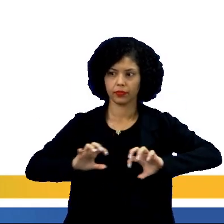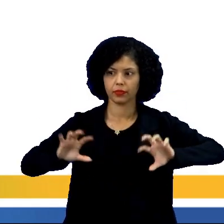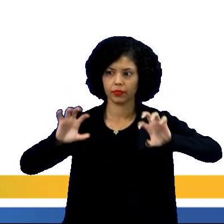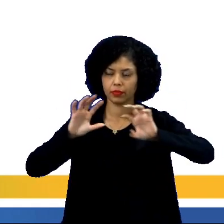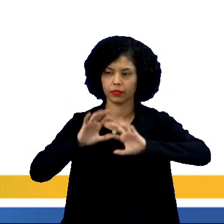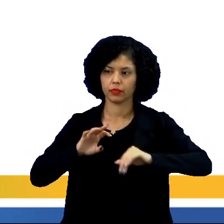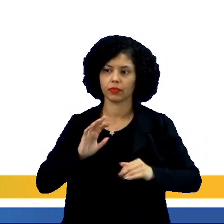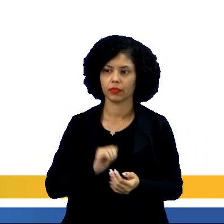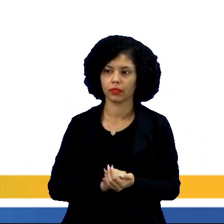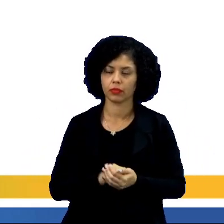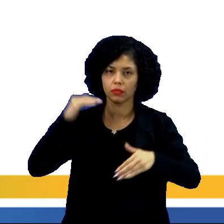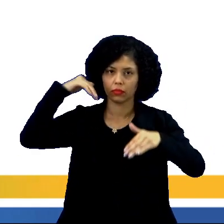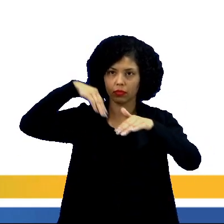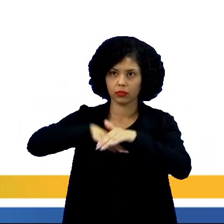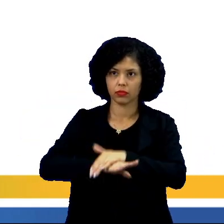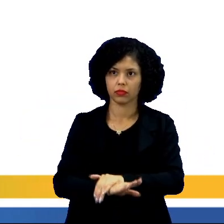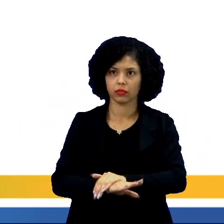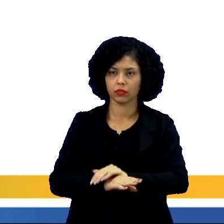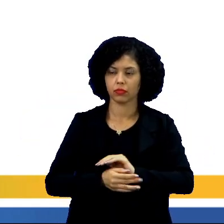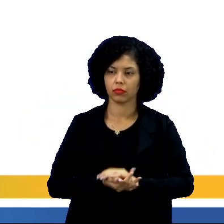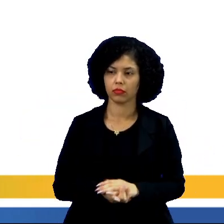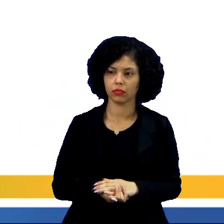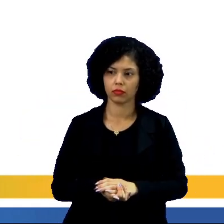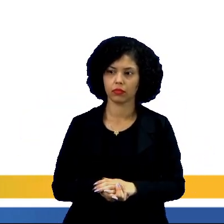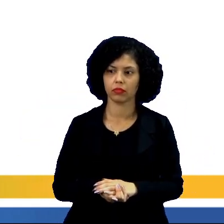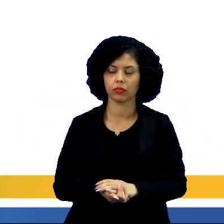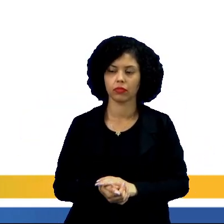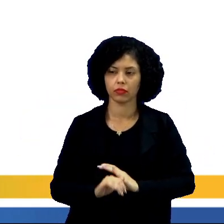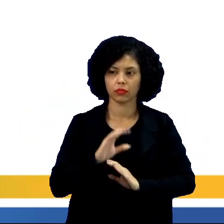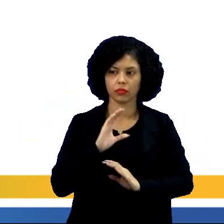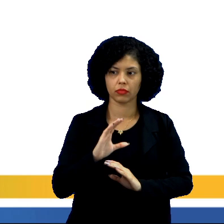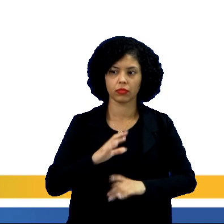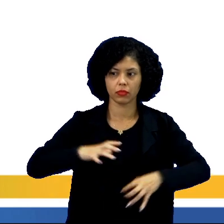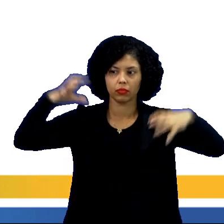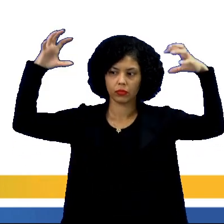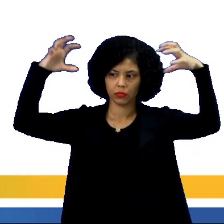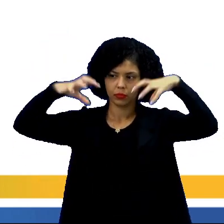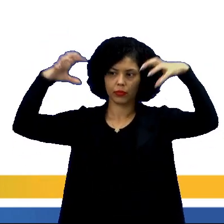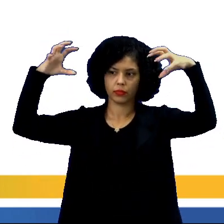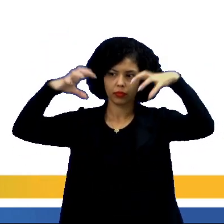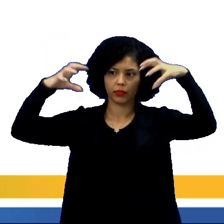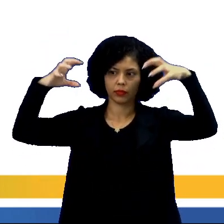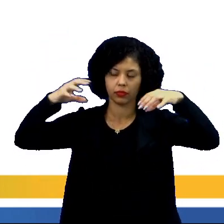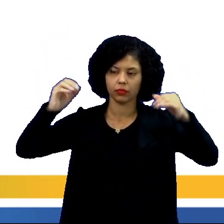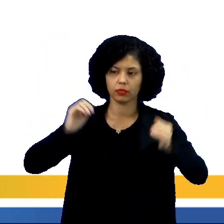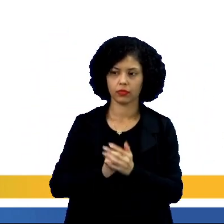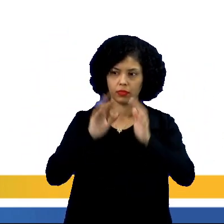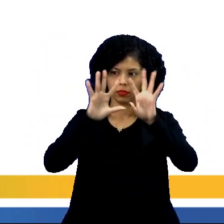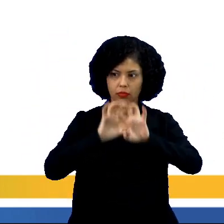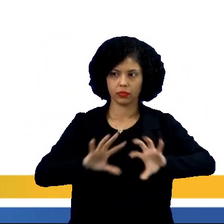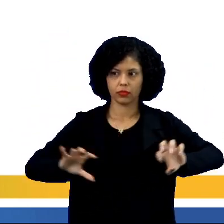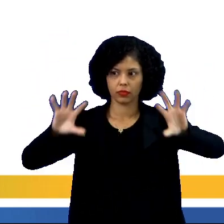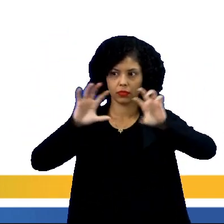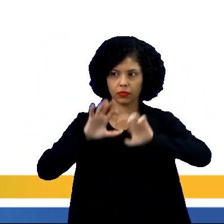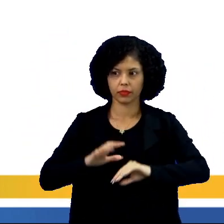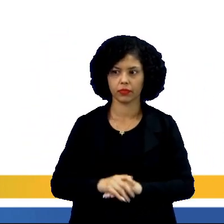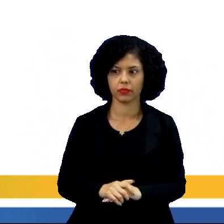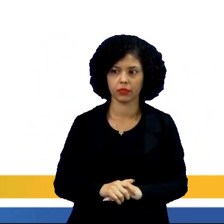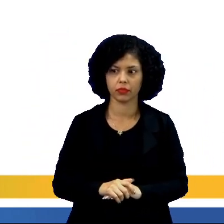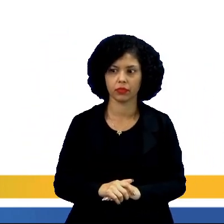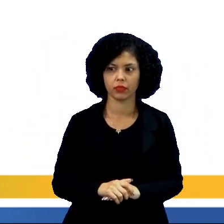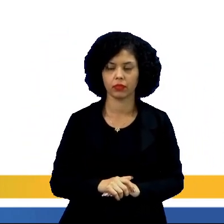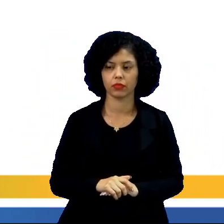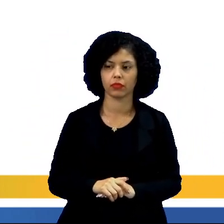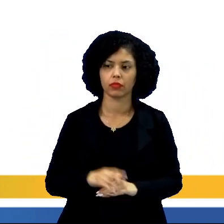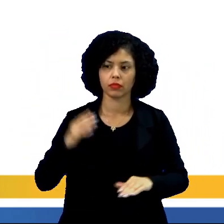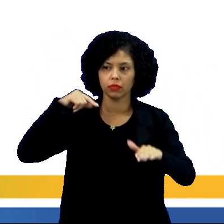B, evapotranspiração e condensação. Ou alternativa C, precipitação e evaporação. Ou